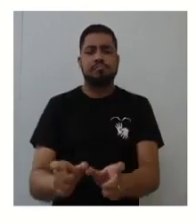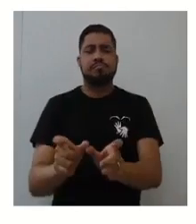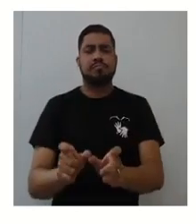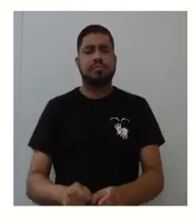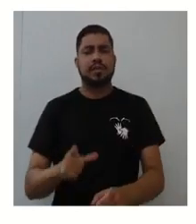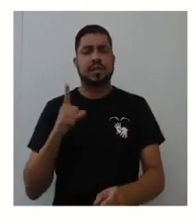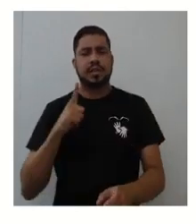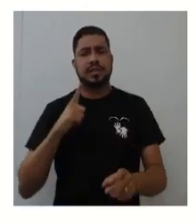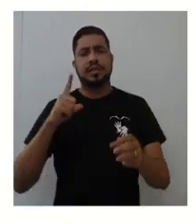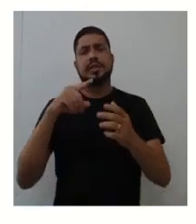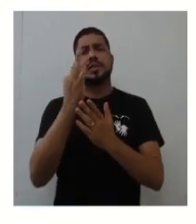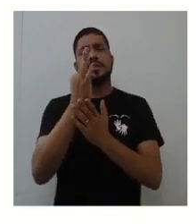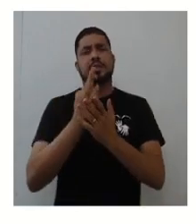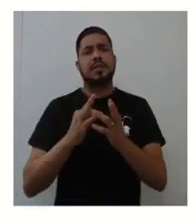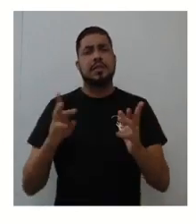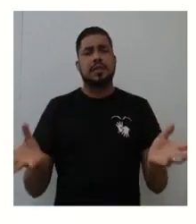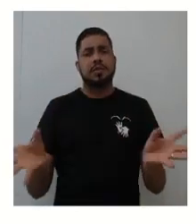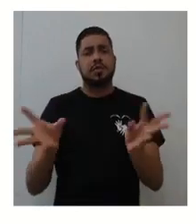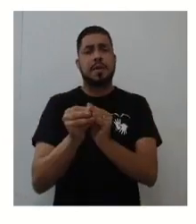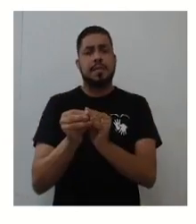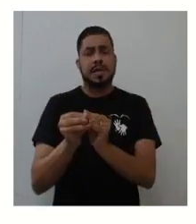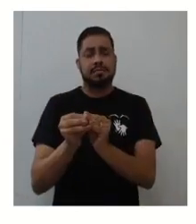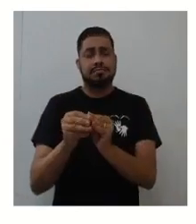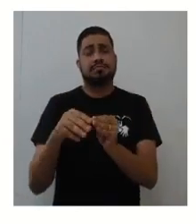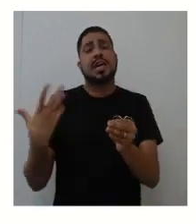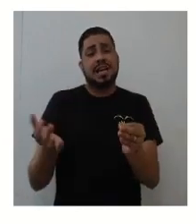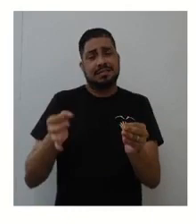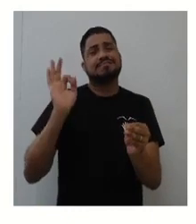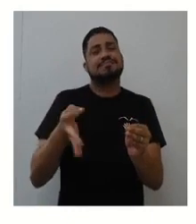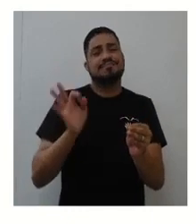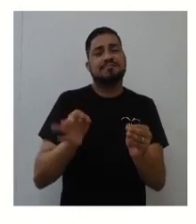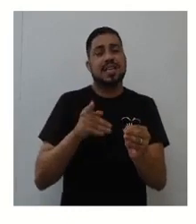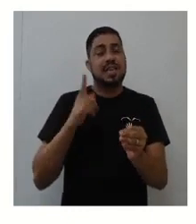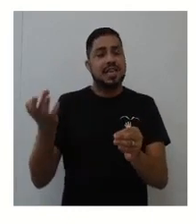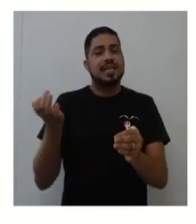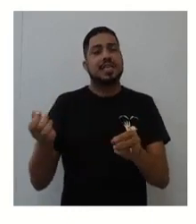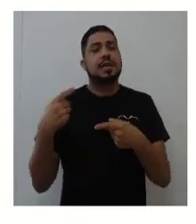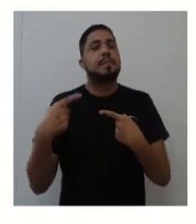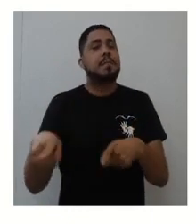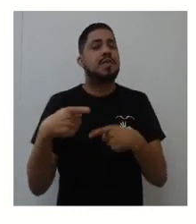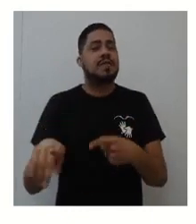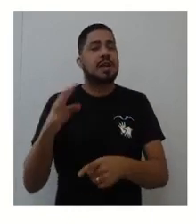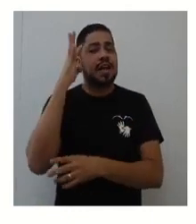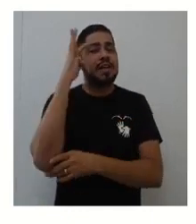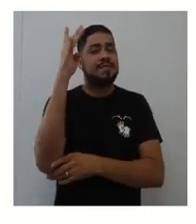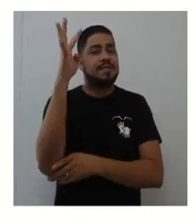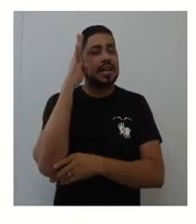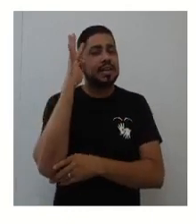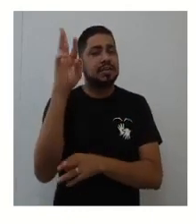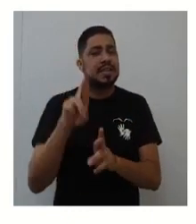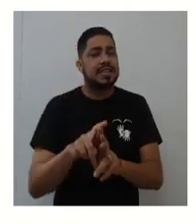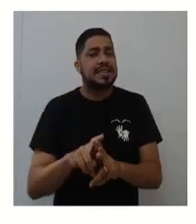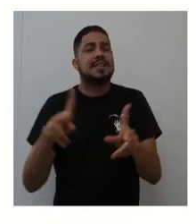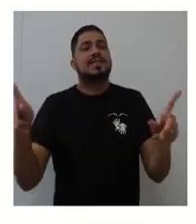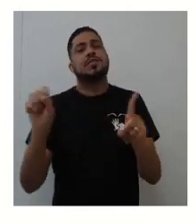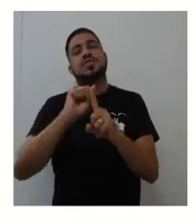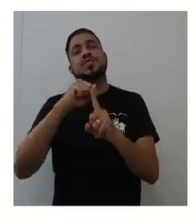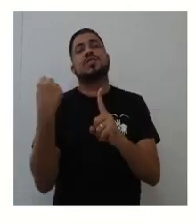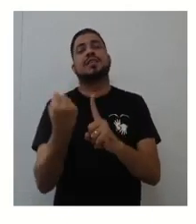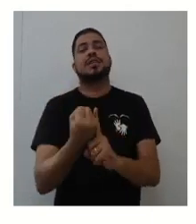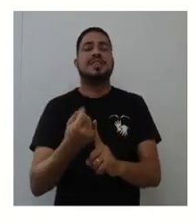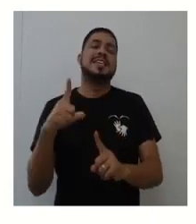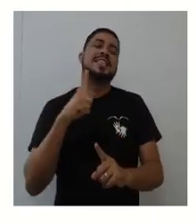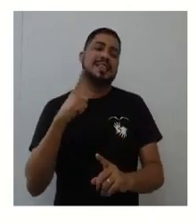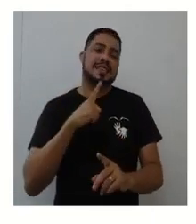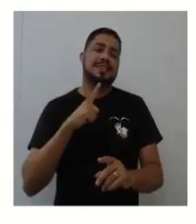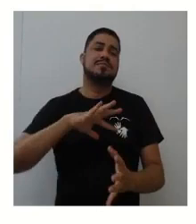que, em teoria, se complementam? Com certeza, ele quis provocar uma reflexão sobre a desigualdade social que